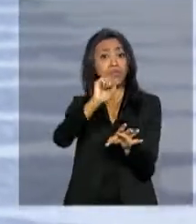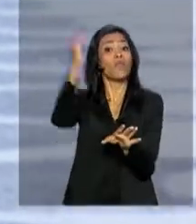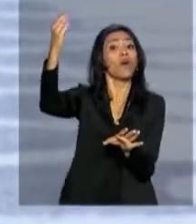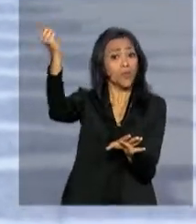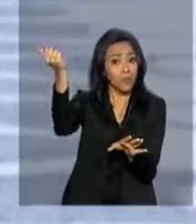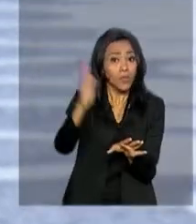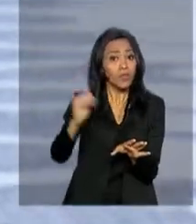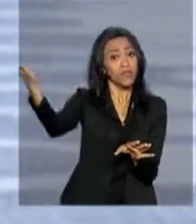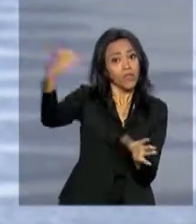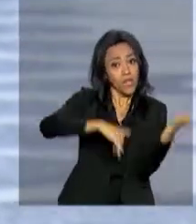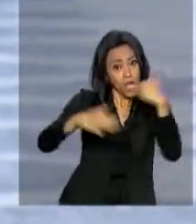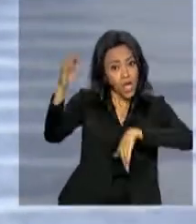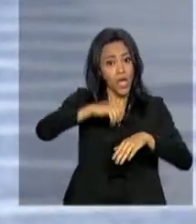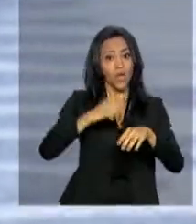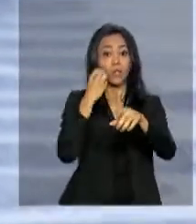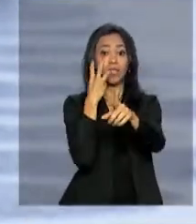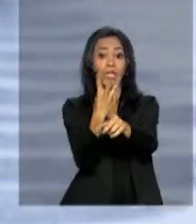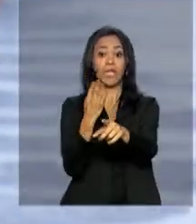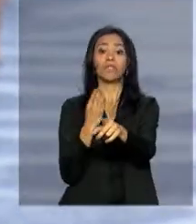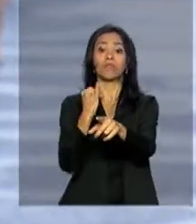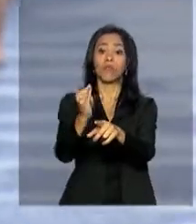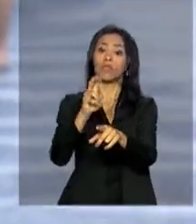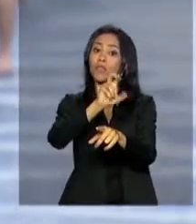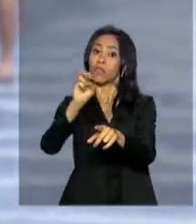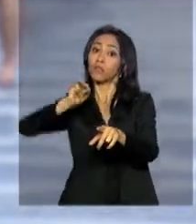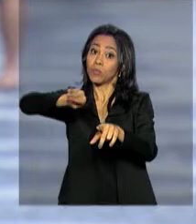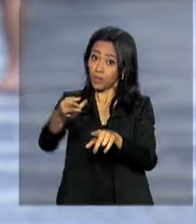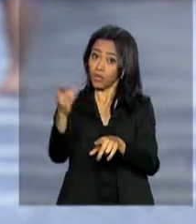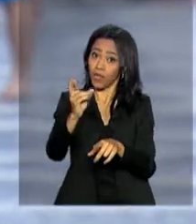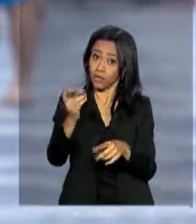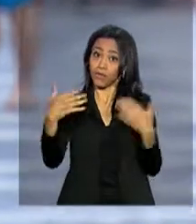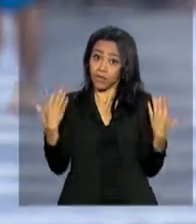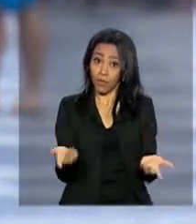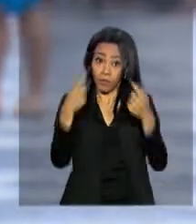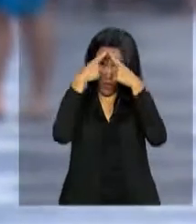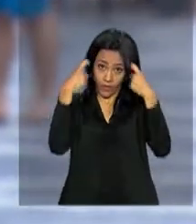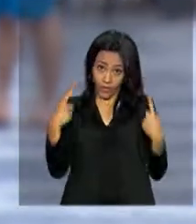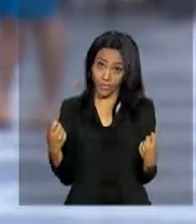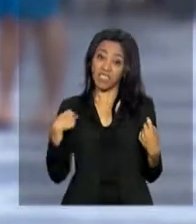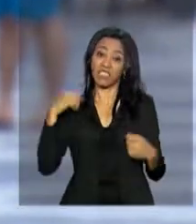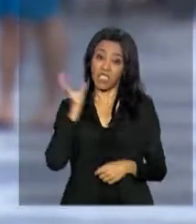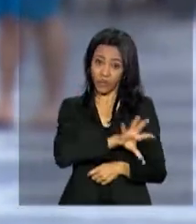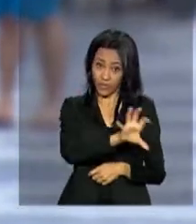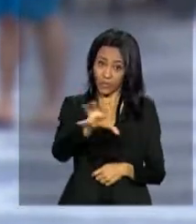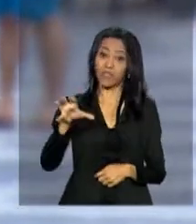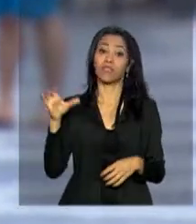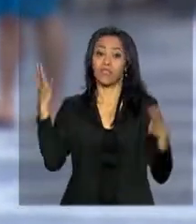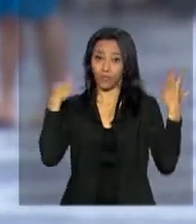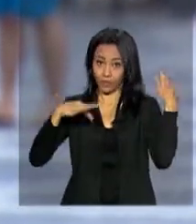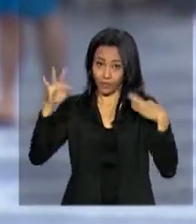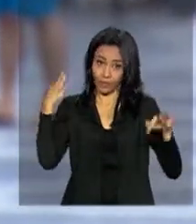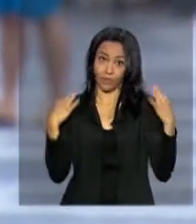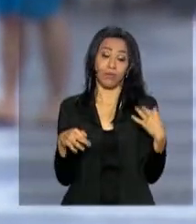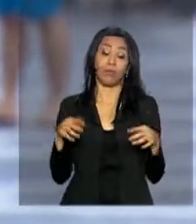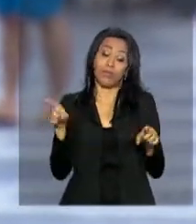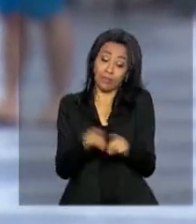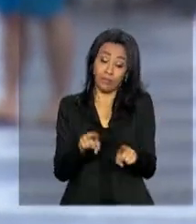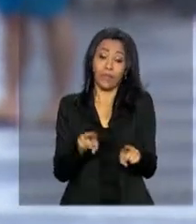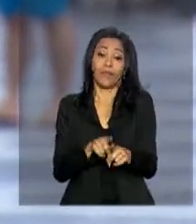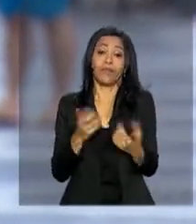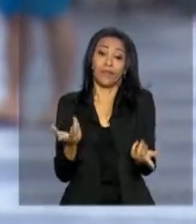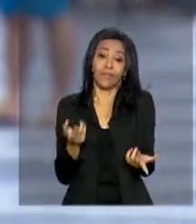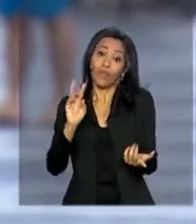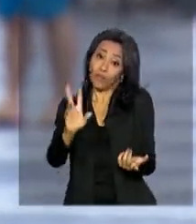deixaram três bilhões e meio de reais na cidade. A violência traz impactos para o turismo e, consequentemente,